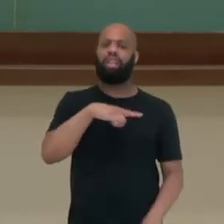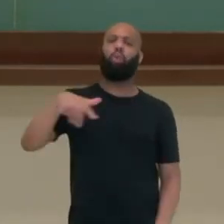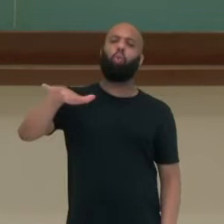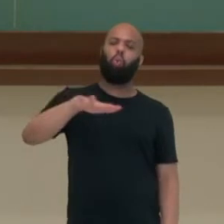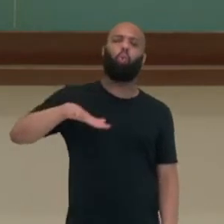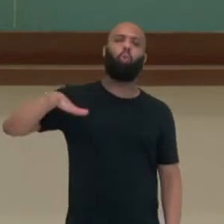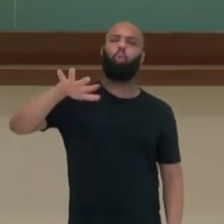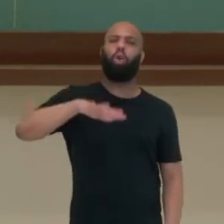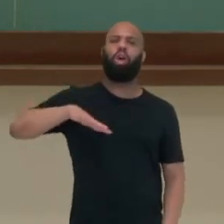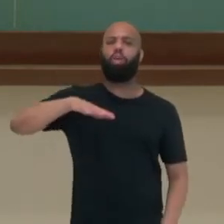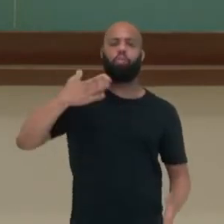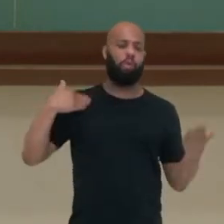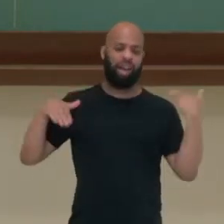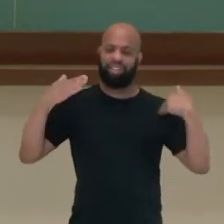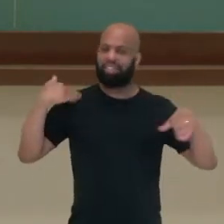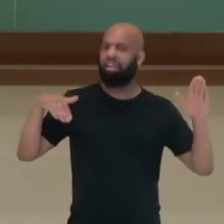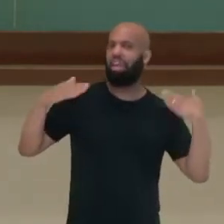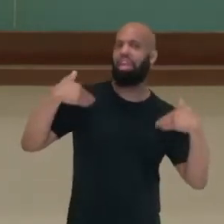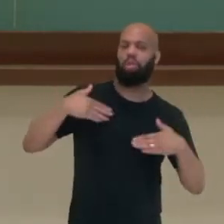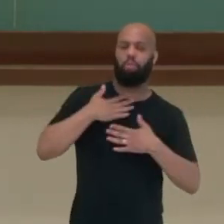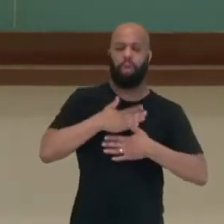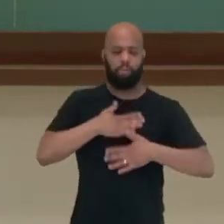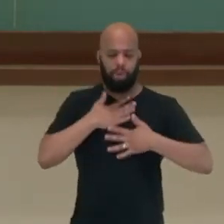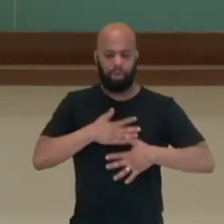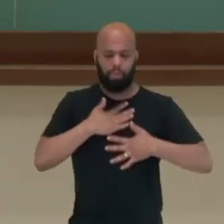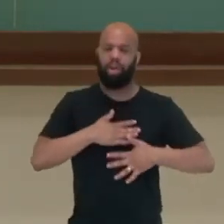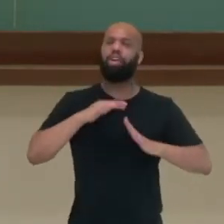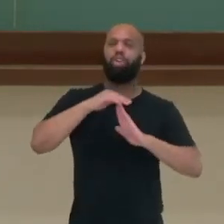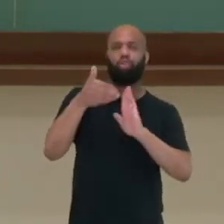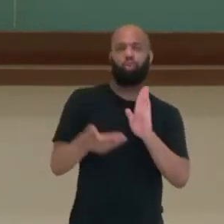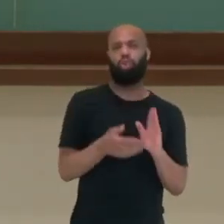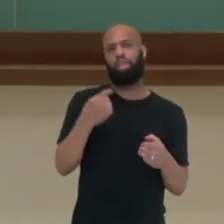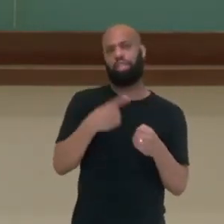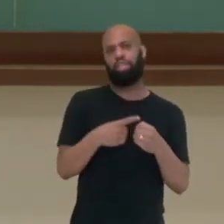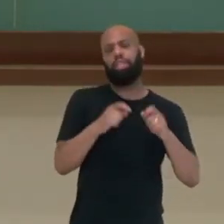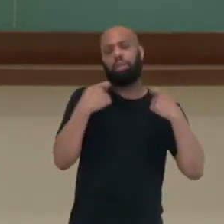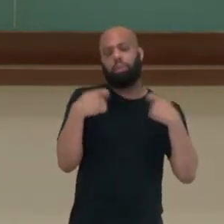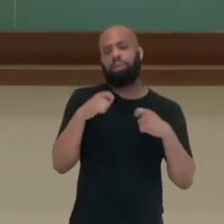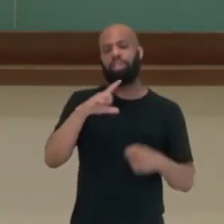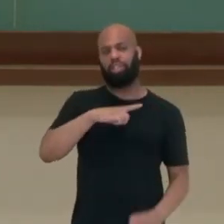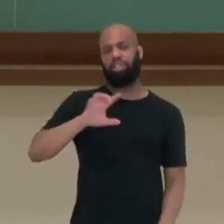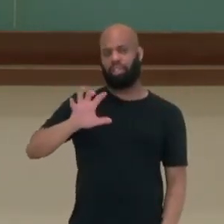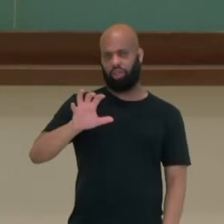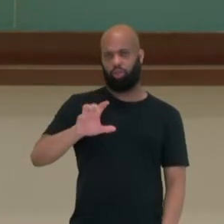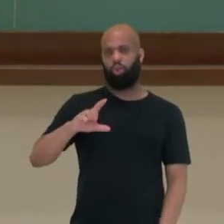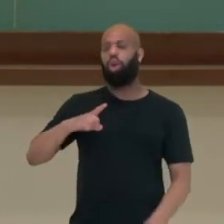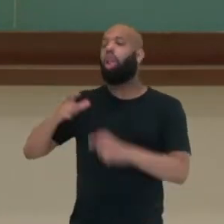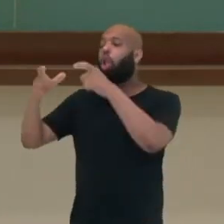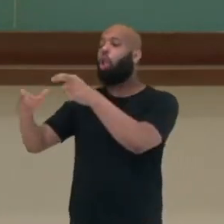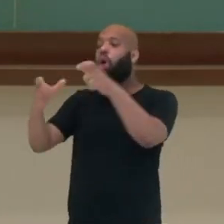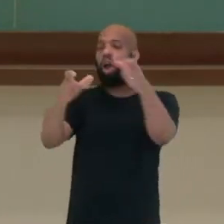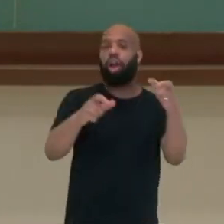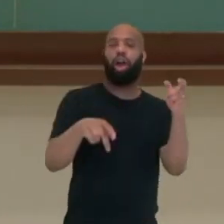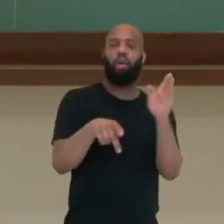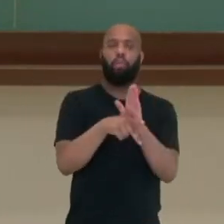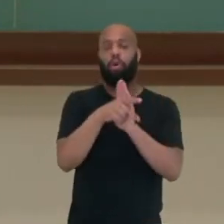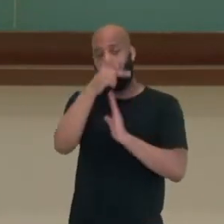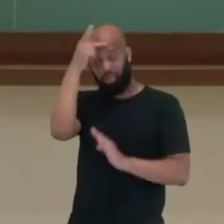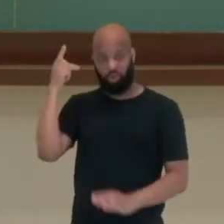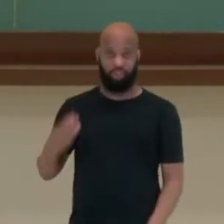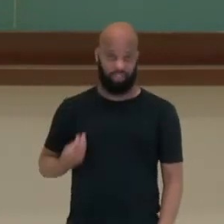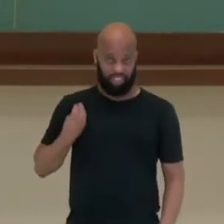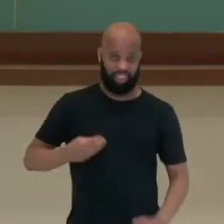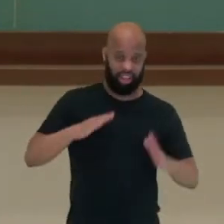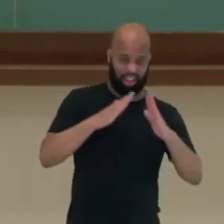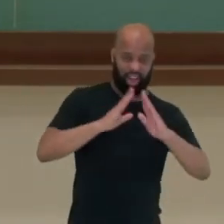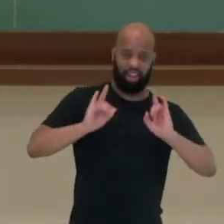lazer. Tem que ter lazer. Toda cidade tem que oferecer lazer, não só locais para abrigar as pessoas